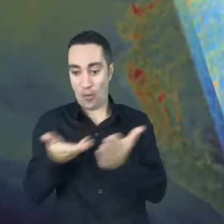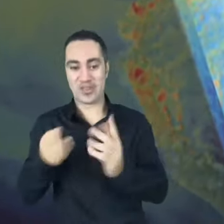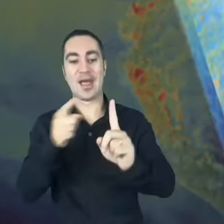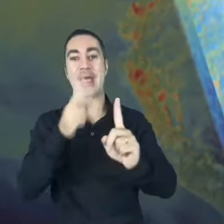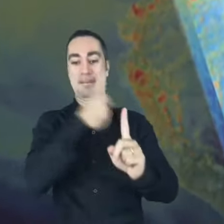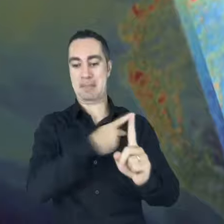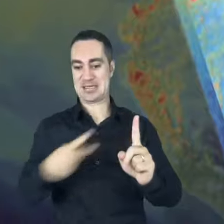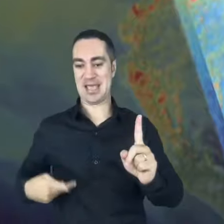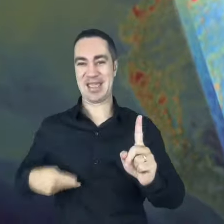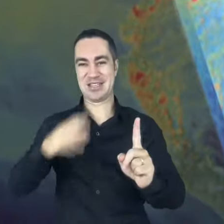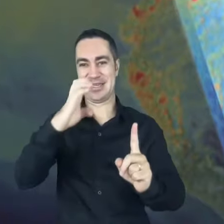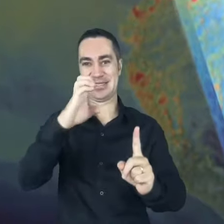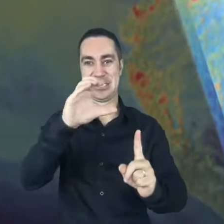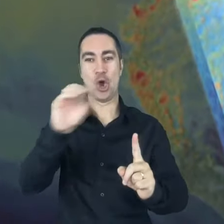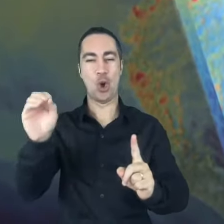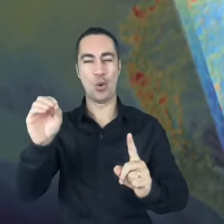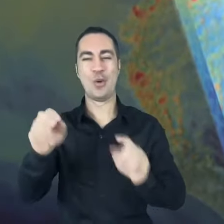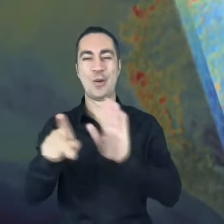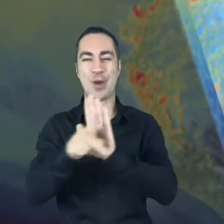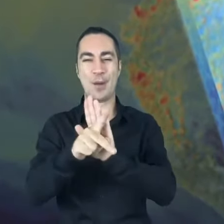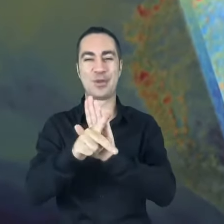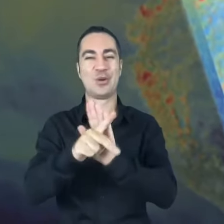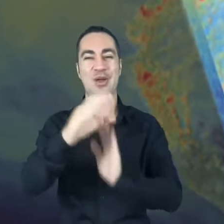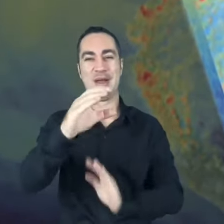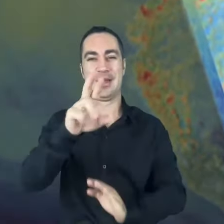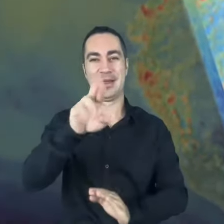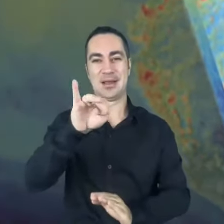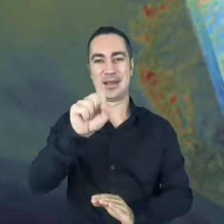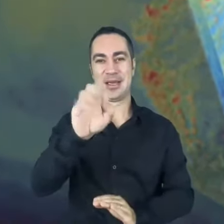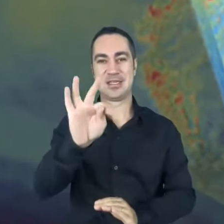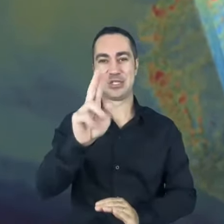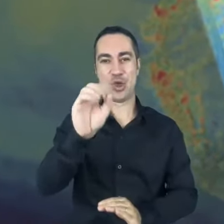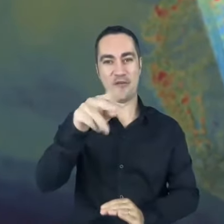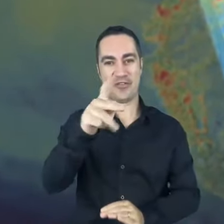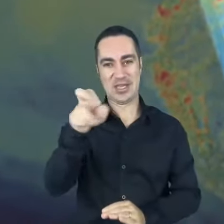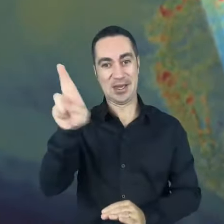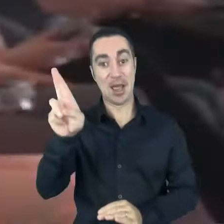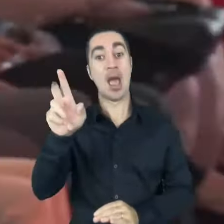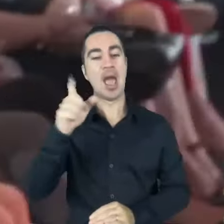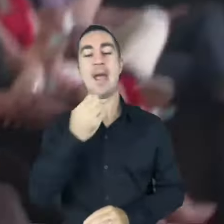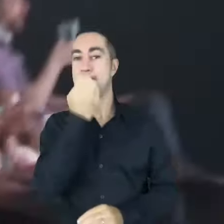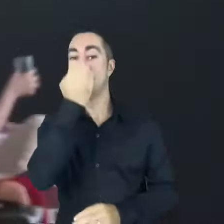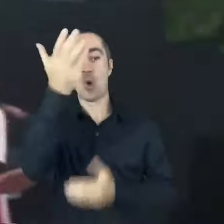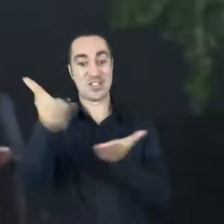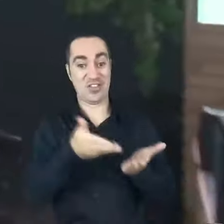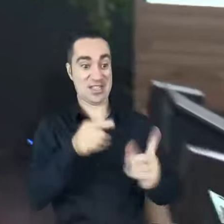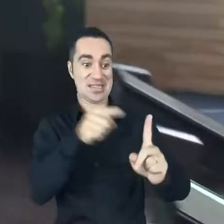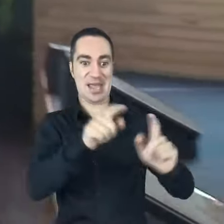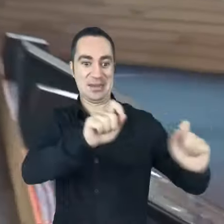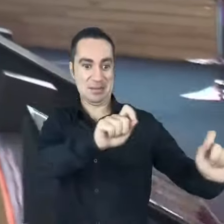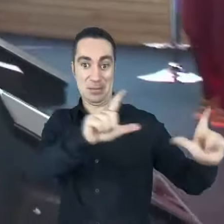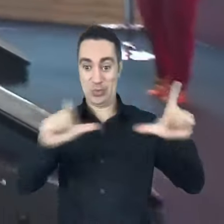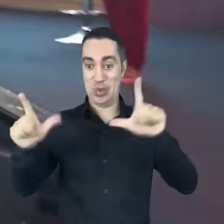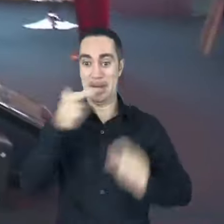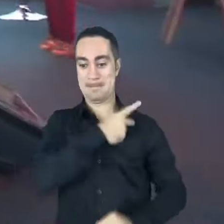Krzysztof Pogdoski, para dar as boas-vindas a todos vocês. Christopher, por favor.